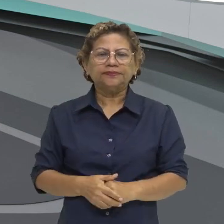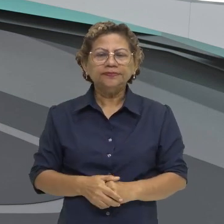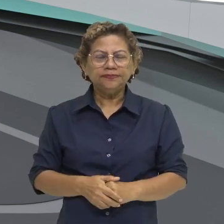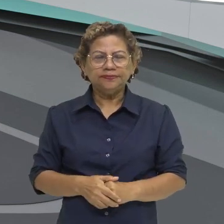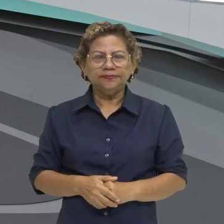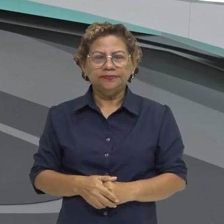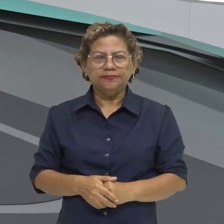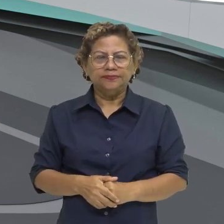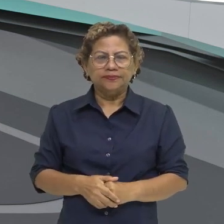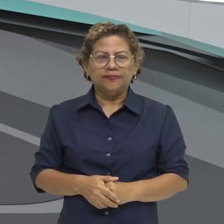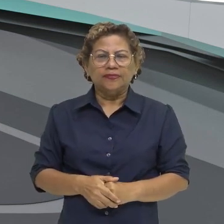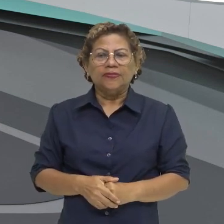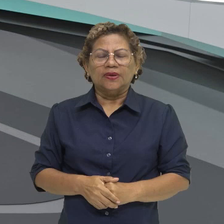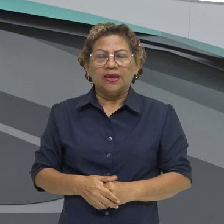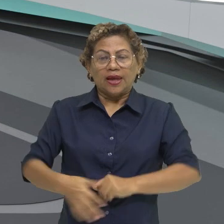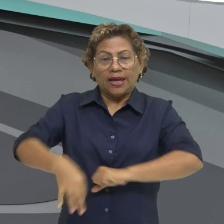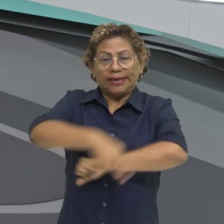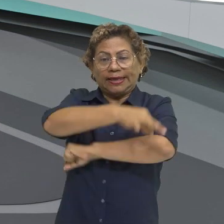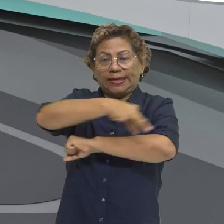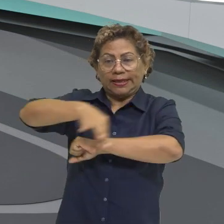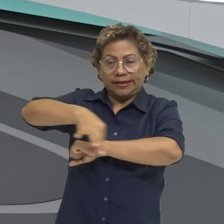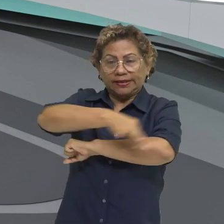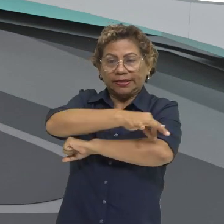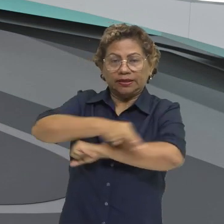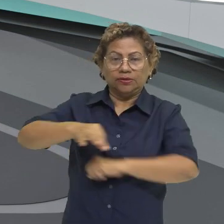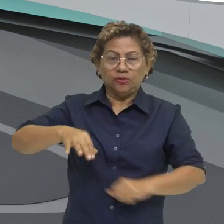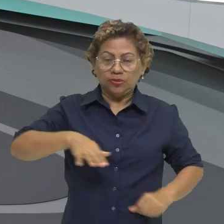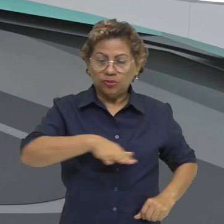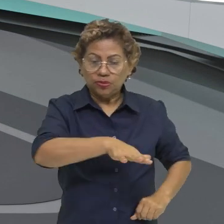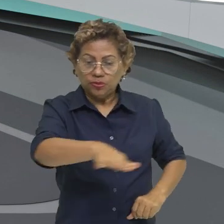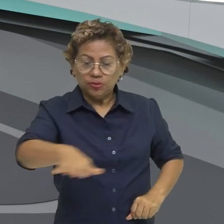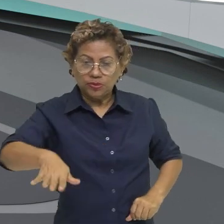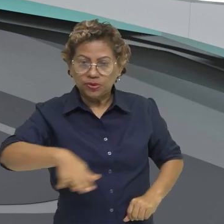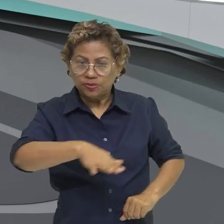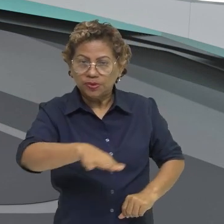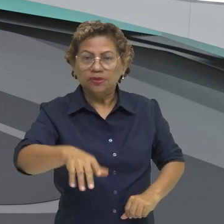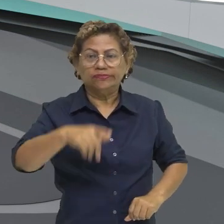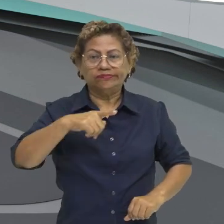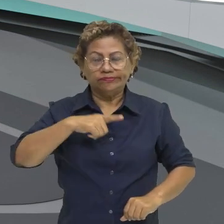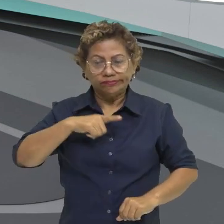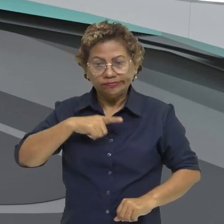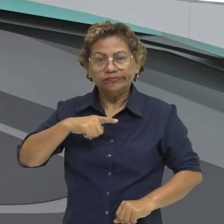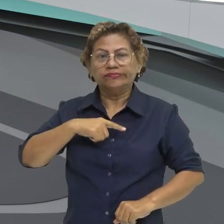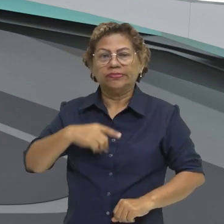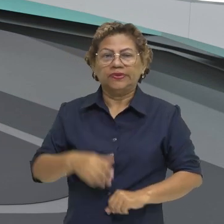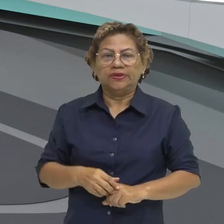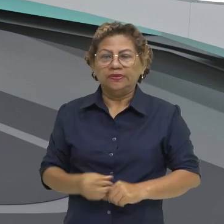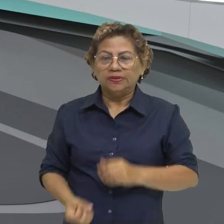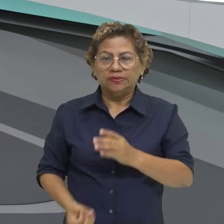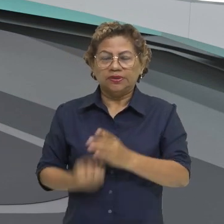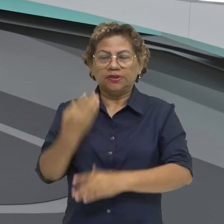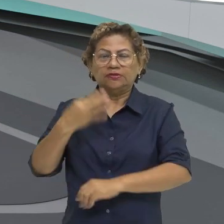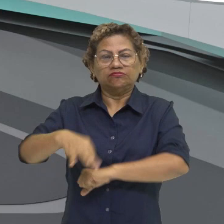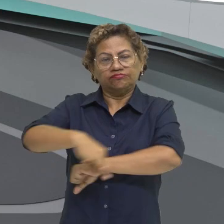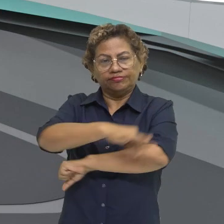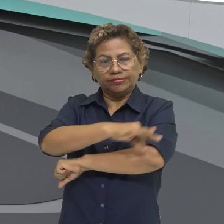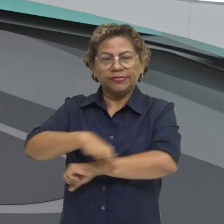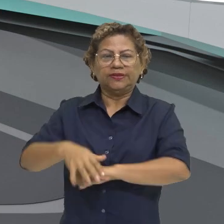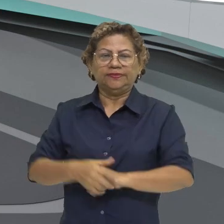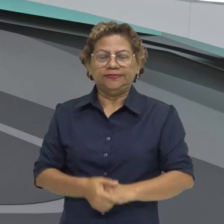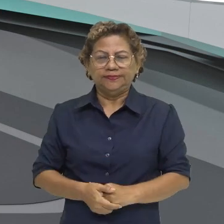é a arquitetura, né? Os espaços, que também a gente tem os volumes aí como elementos